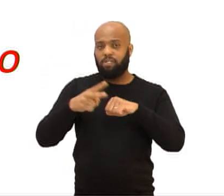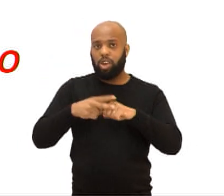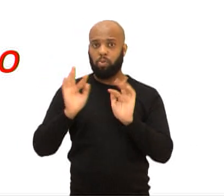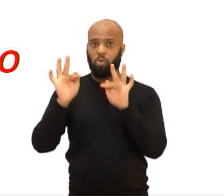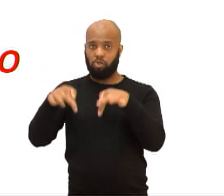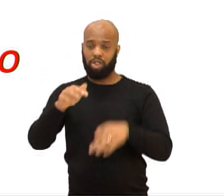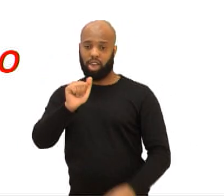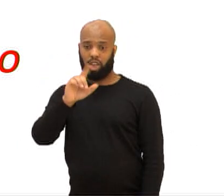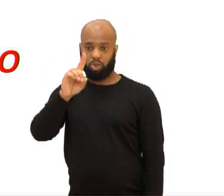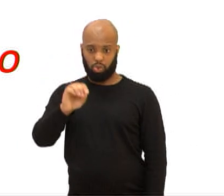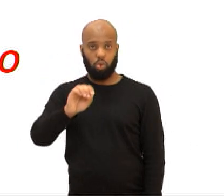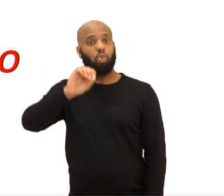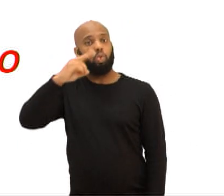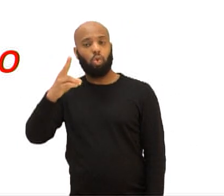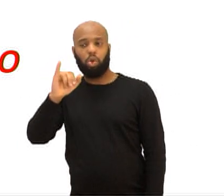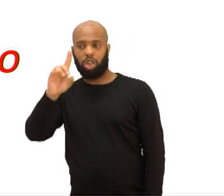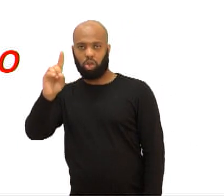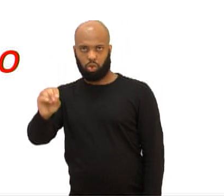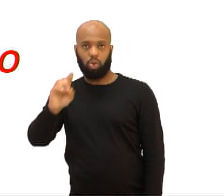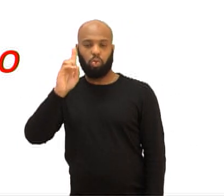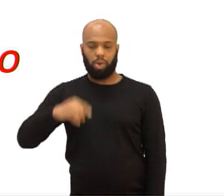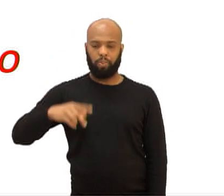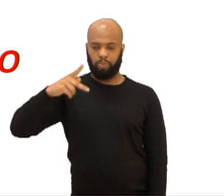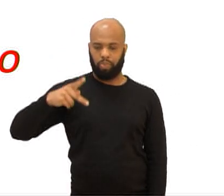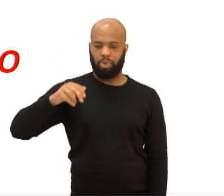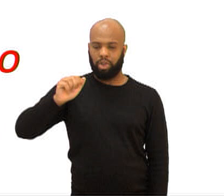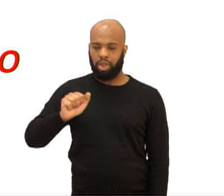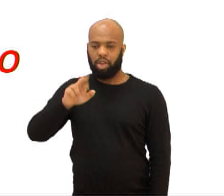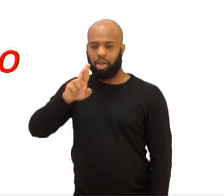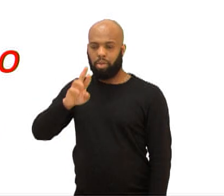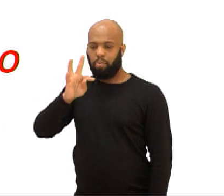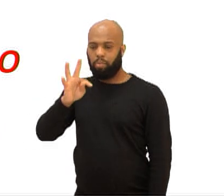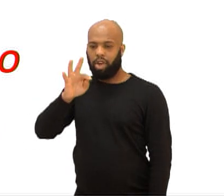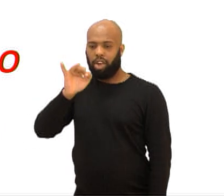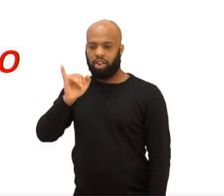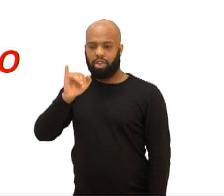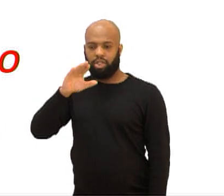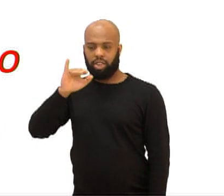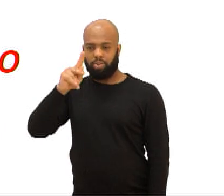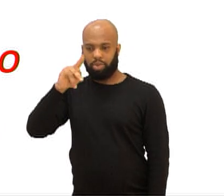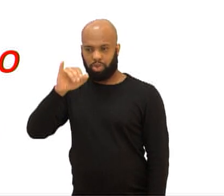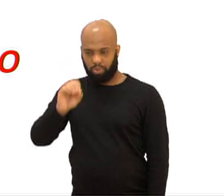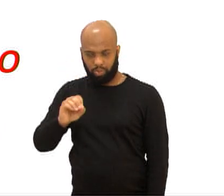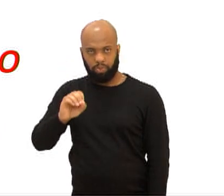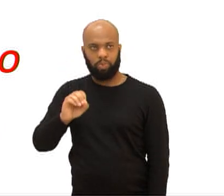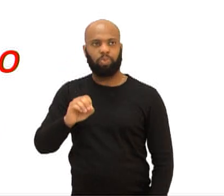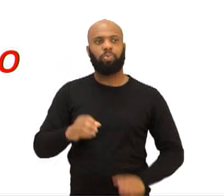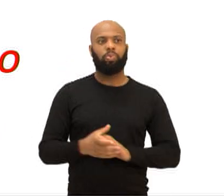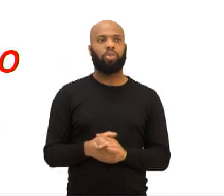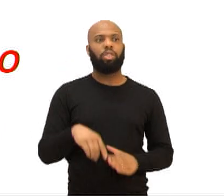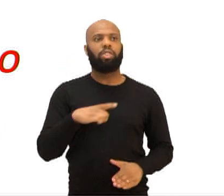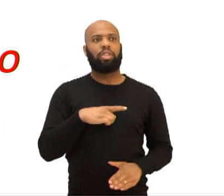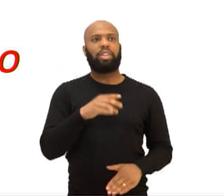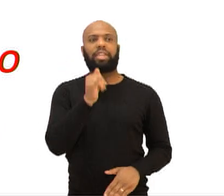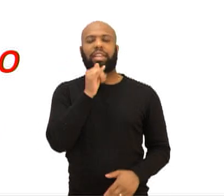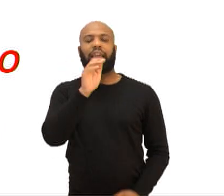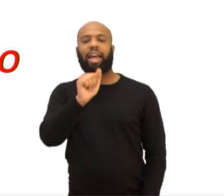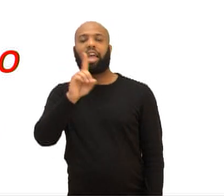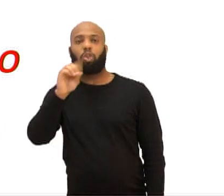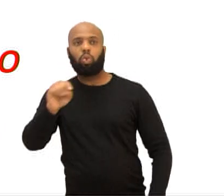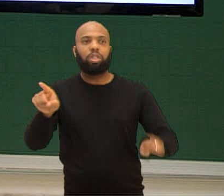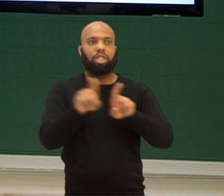em ado ou ido. Olha só os exemplos. Eu he visitado, né? Verbos terminados em